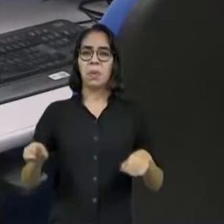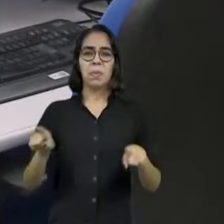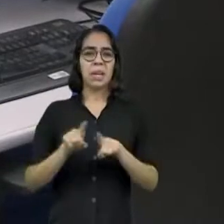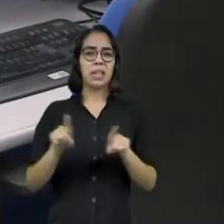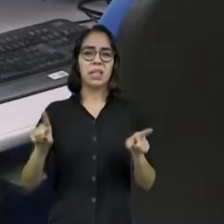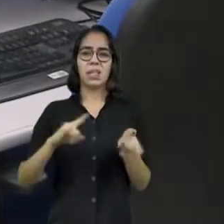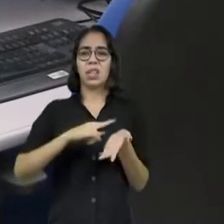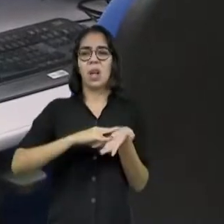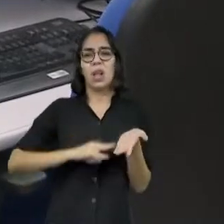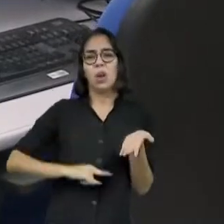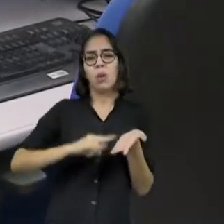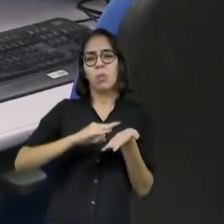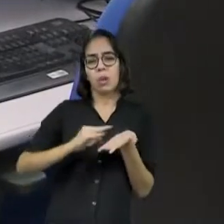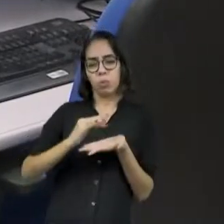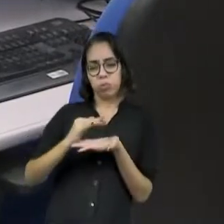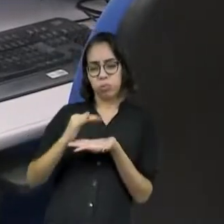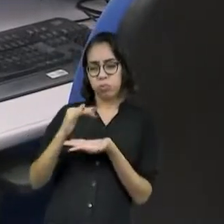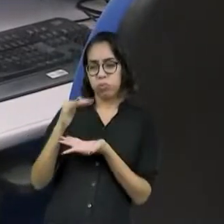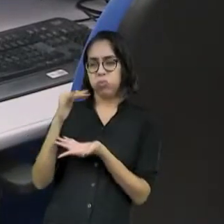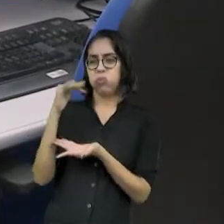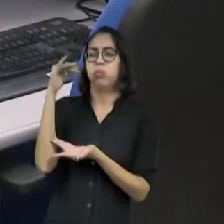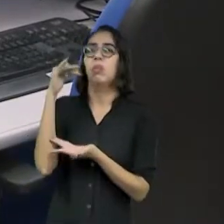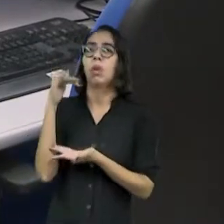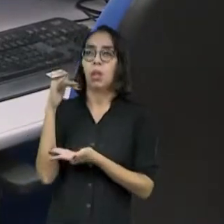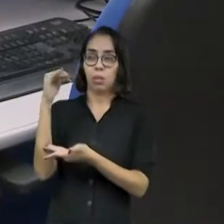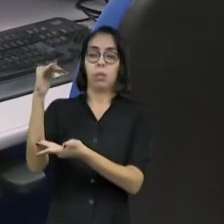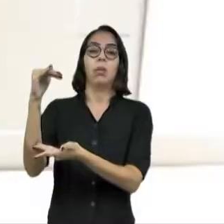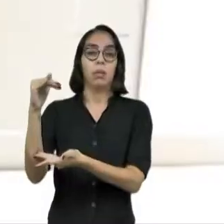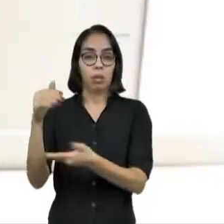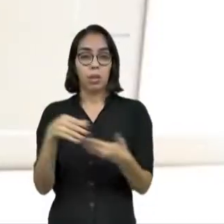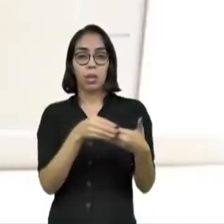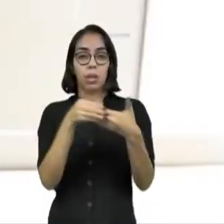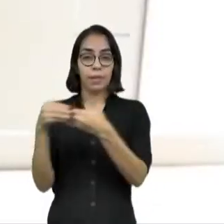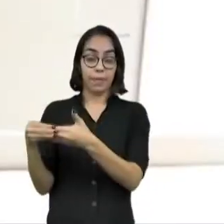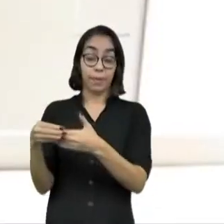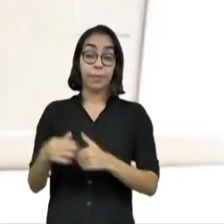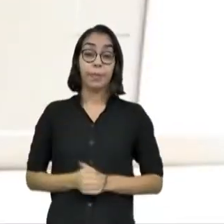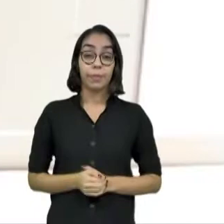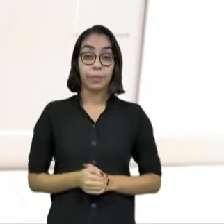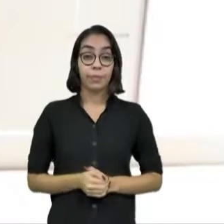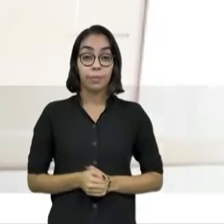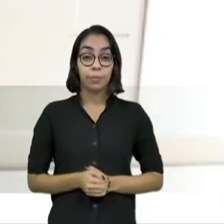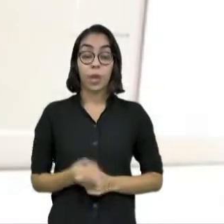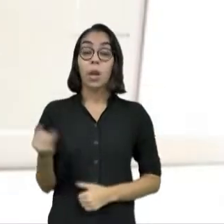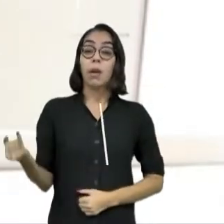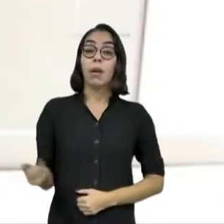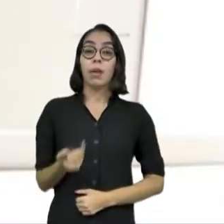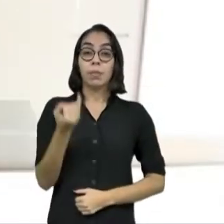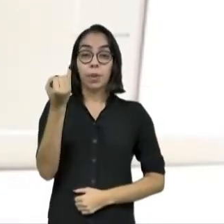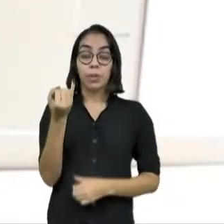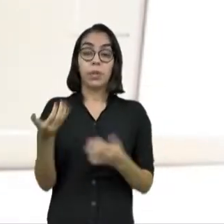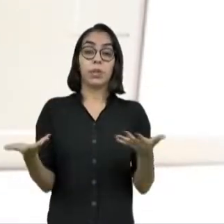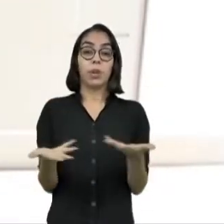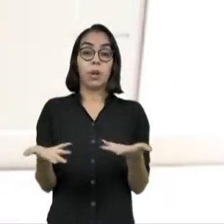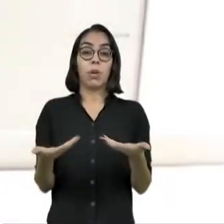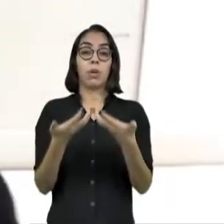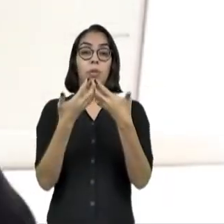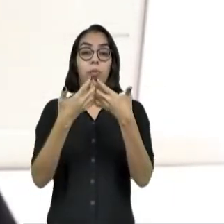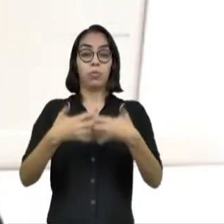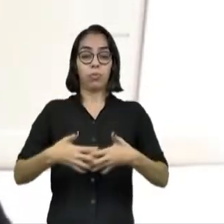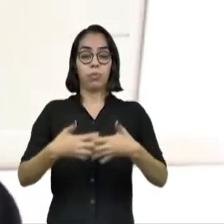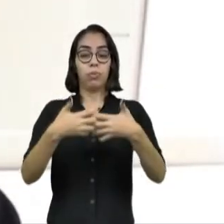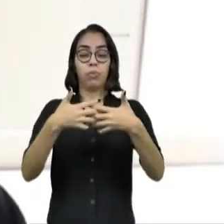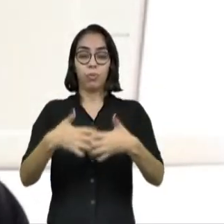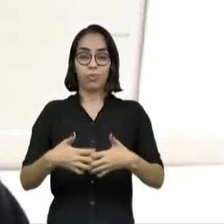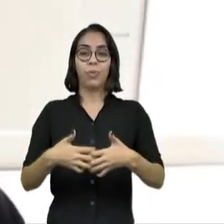diversos documentos para ter acesso a várias políticas públicas. Ele é importante como ferramenta para poder reunir